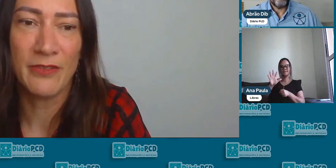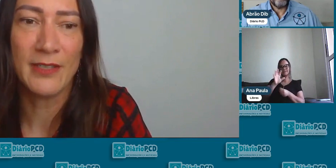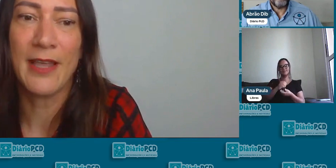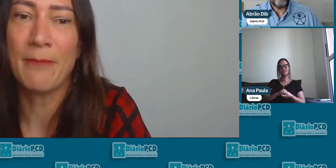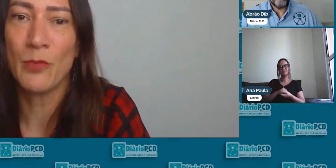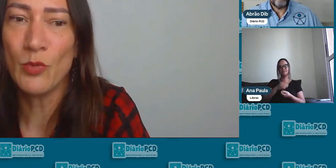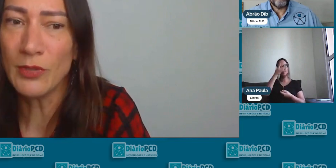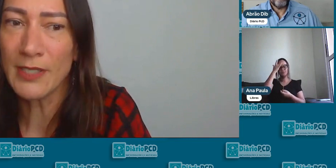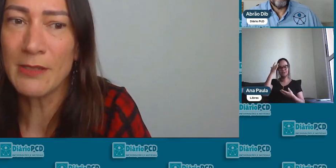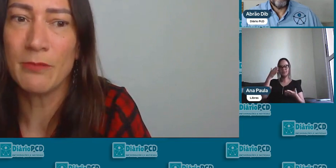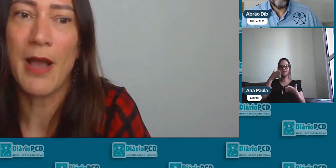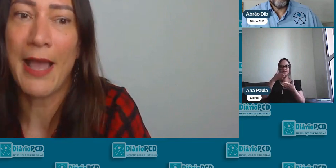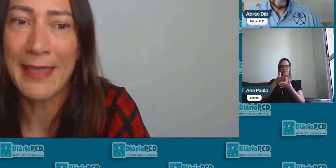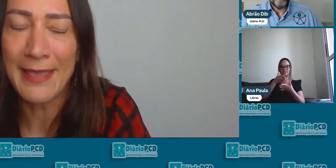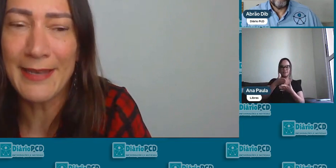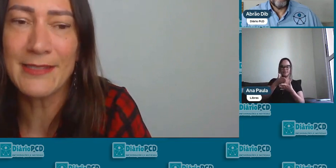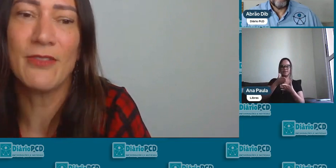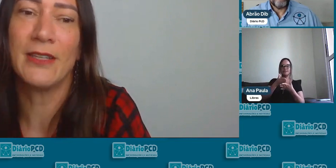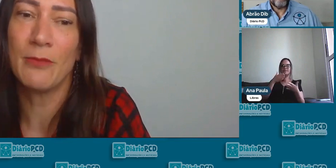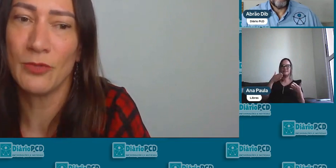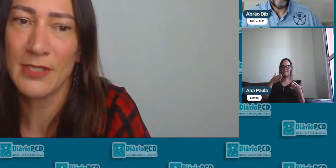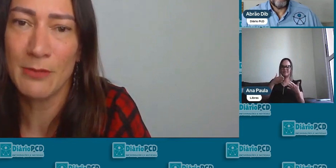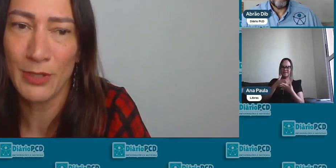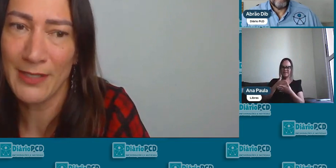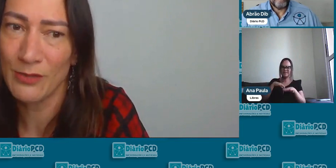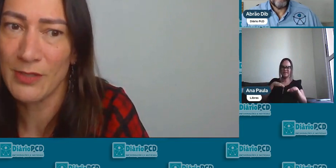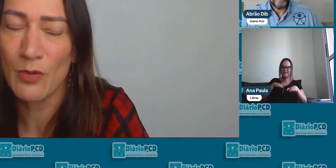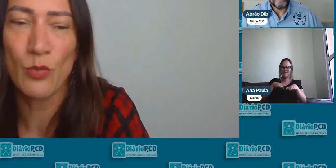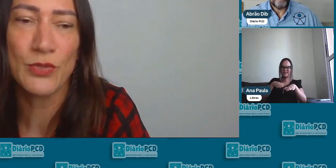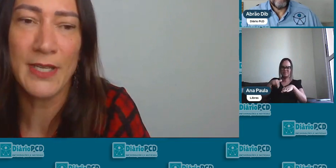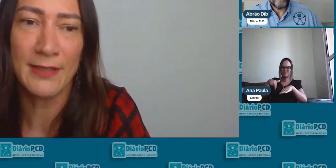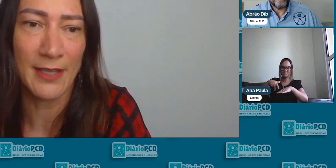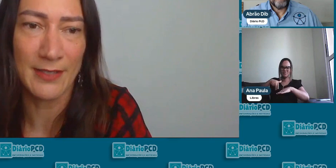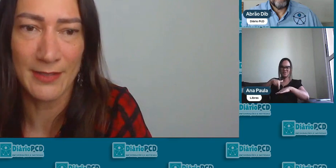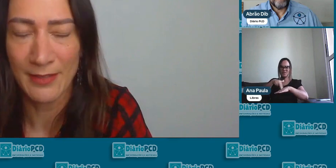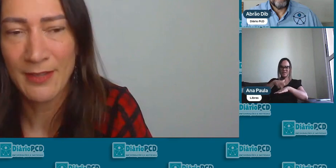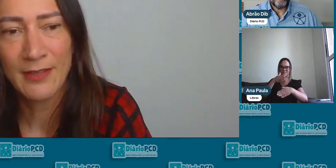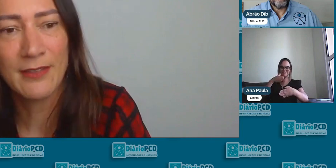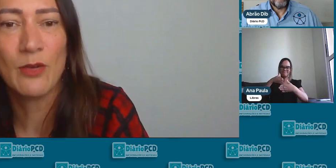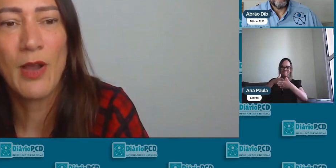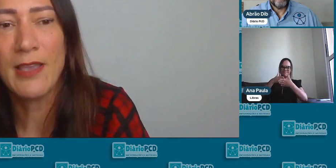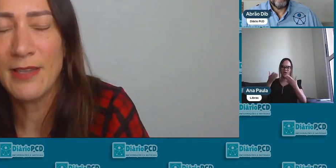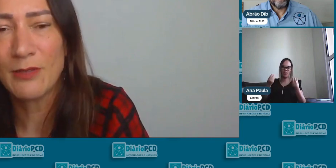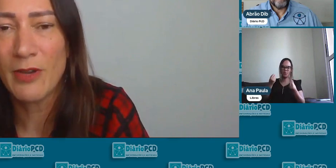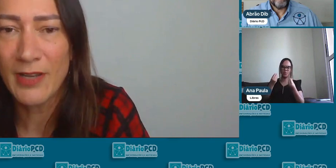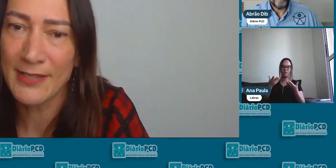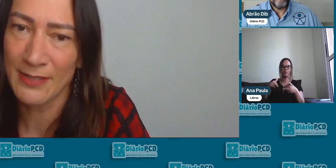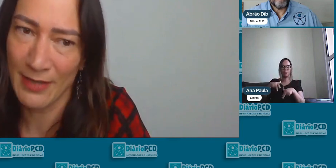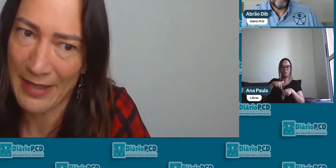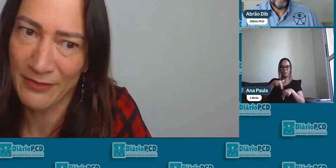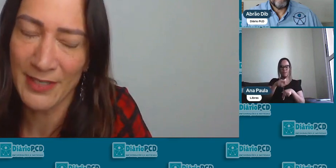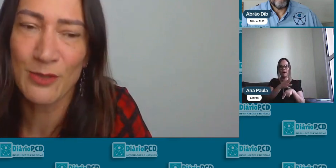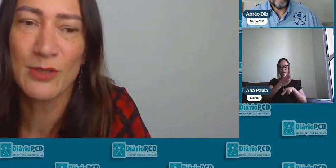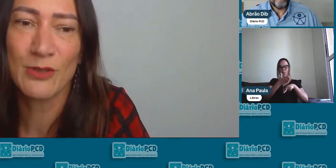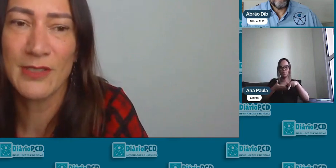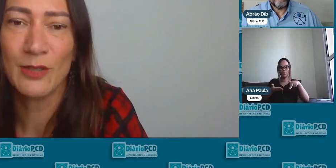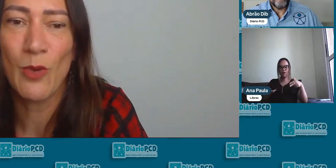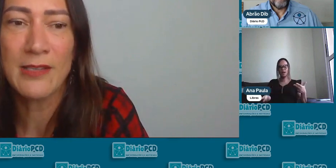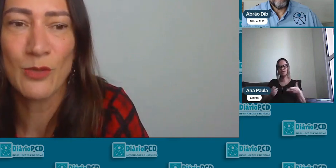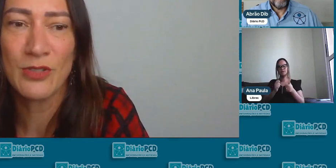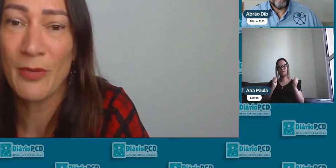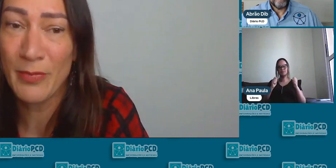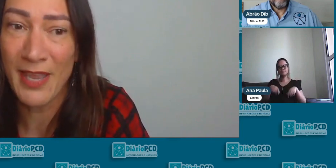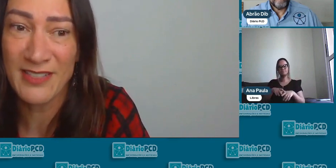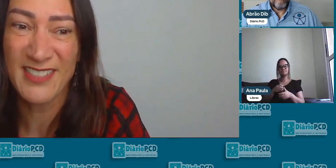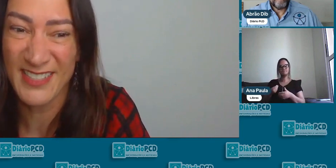pessoa vai enfrentar muitas barreiras e vai ter muitas limitações. Com certeza, não cairia numa avaliação leve nas condições